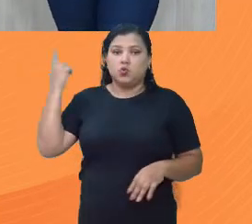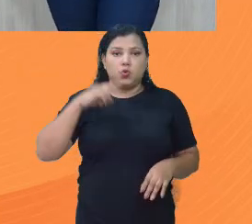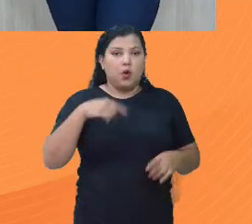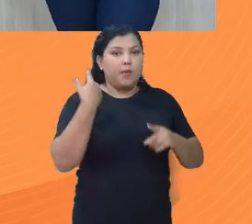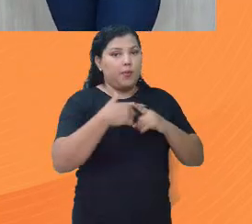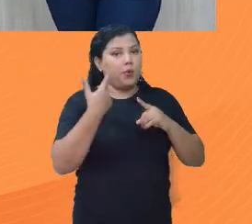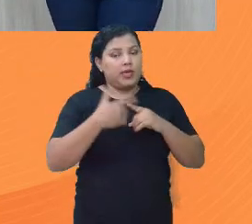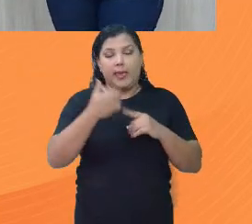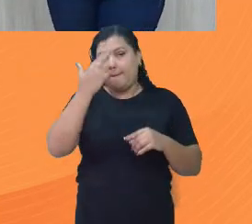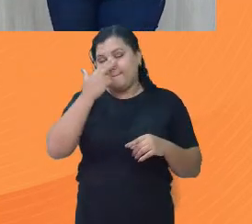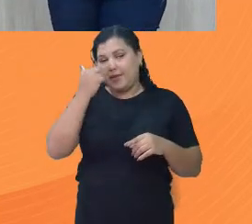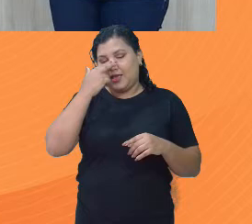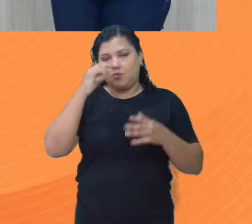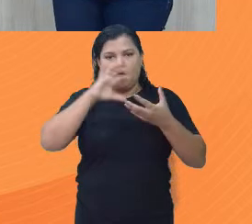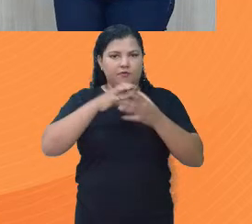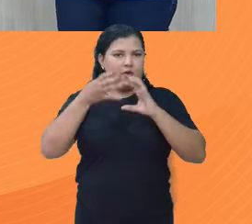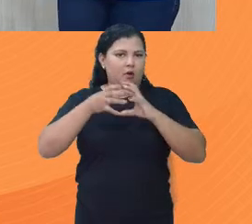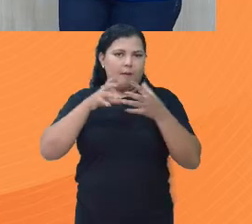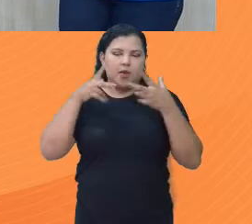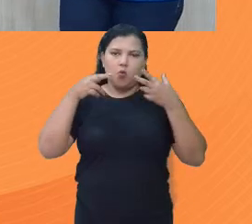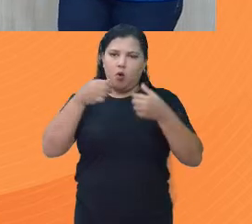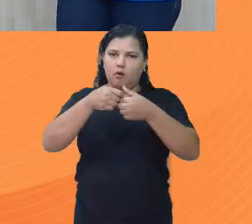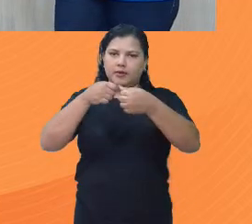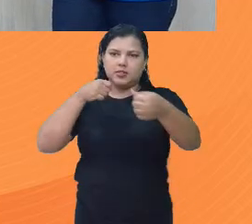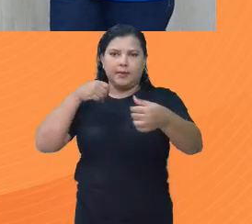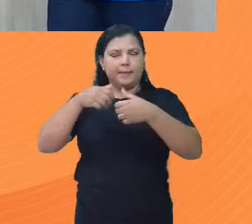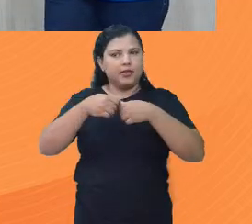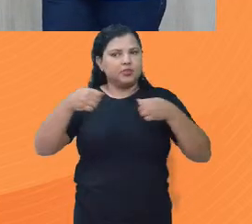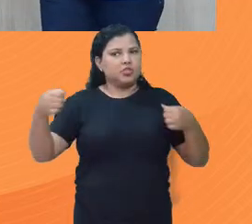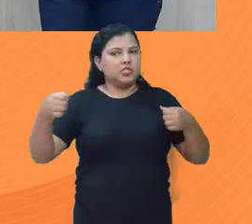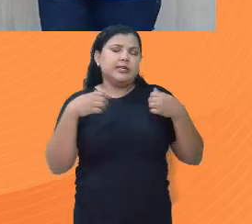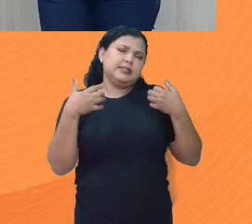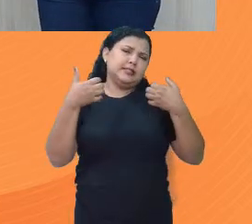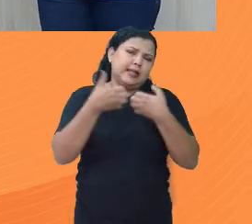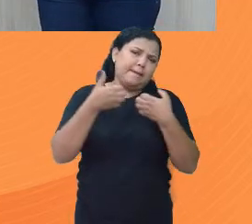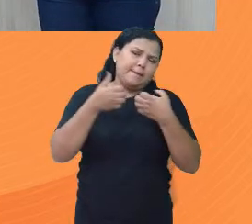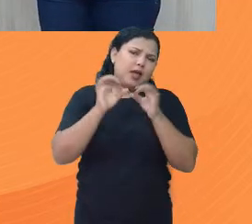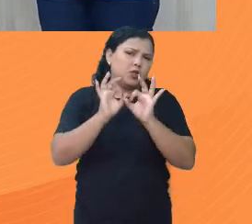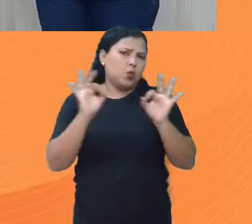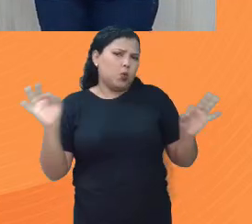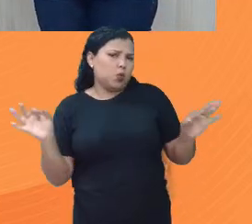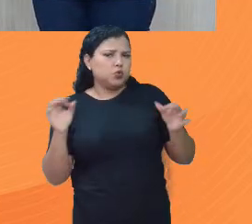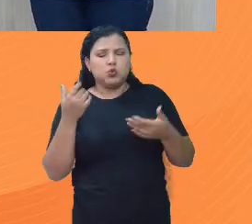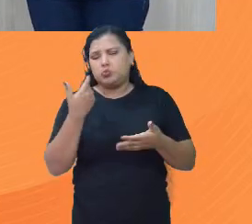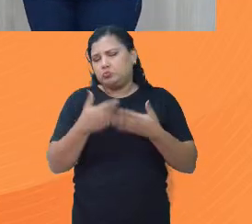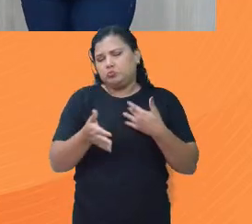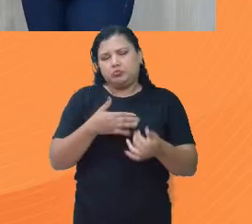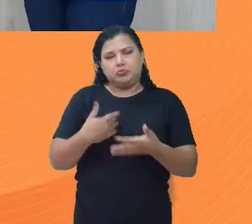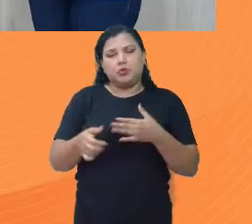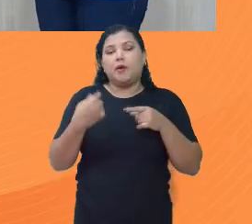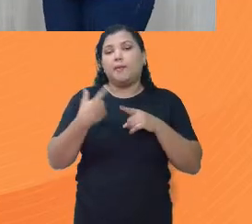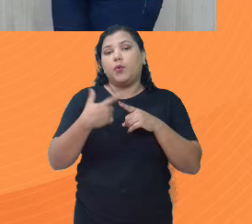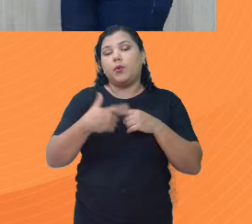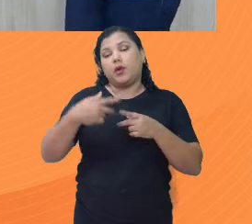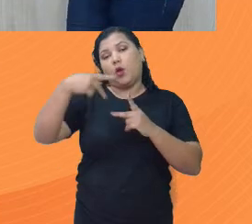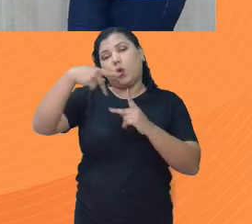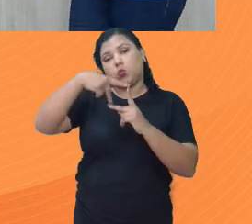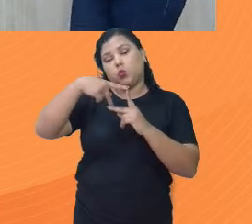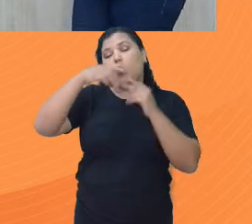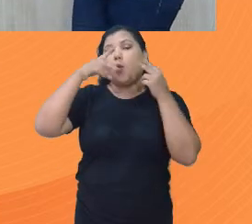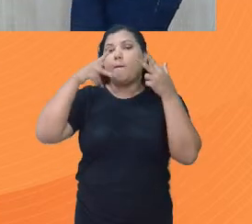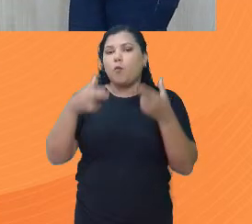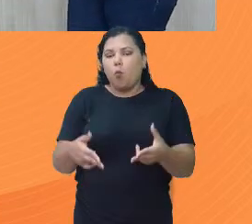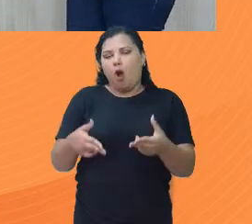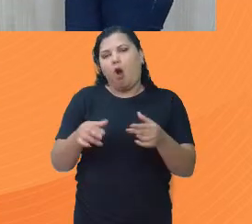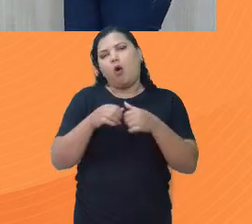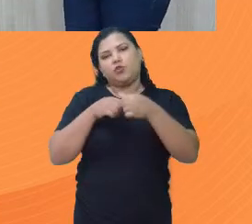partes são as mesmas, e independente dos quadradinhos estarem próximos, a gente tem aí o mesmo tamanho para todos, né? Então, a gente conseguiu aí pegar 12